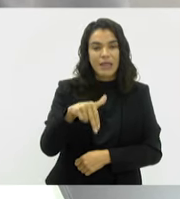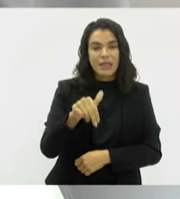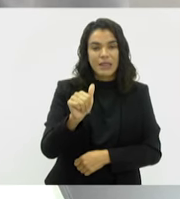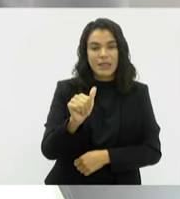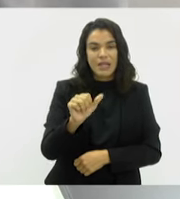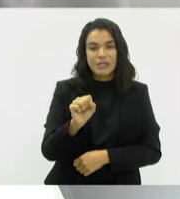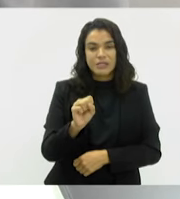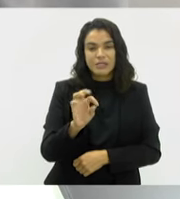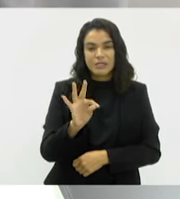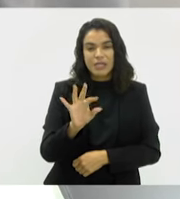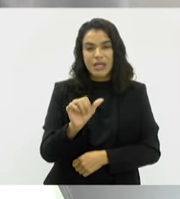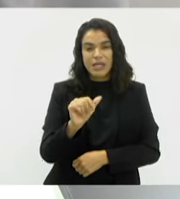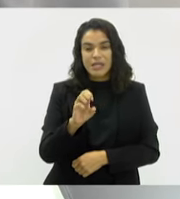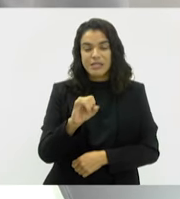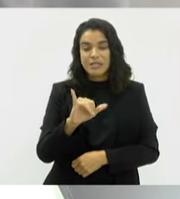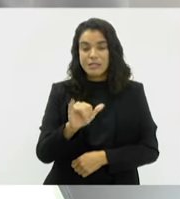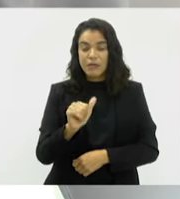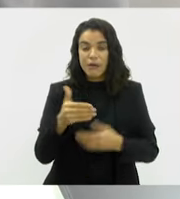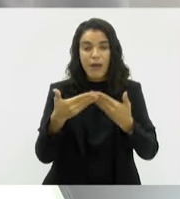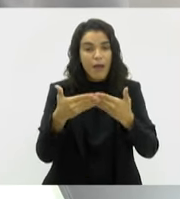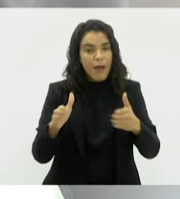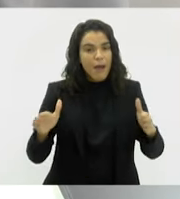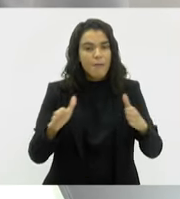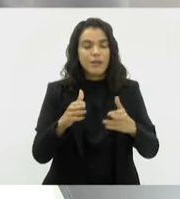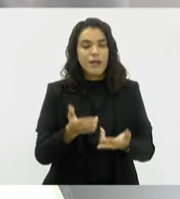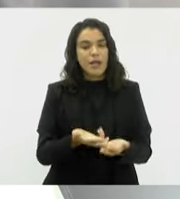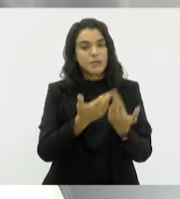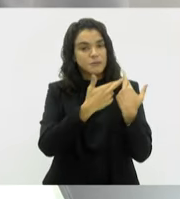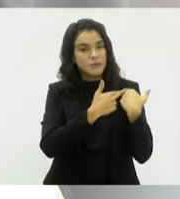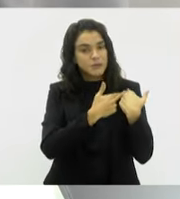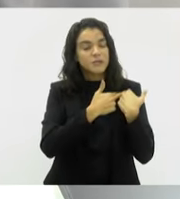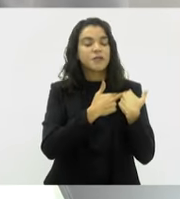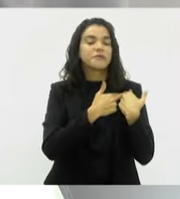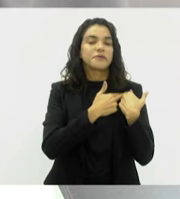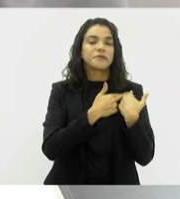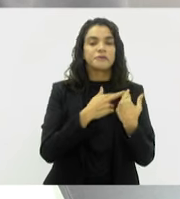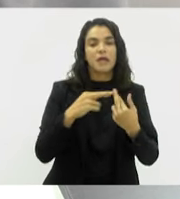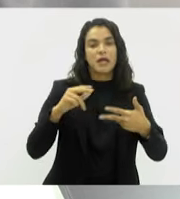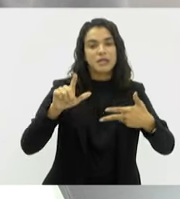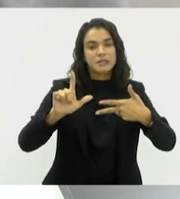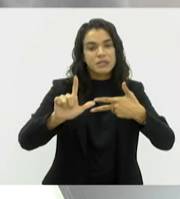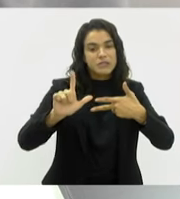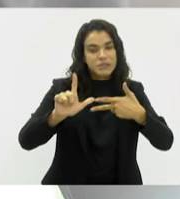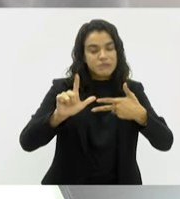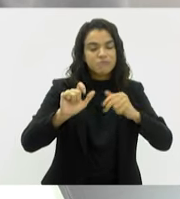mudar a Constituição Federal e ampliar as competências das Assembleias Legislativas.